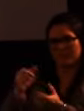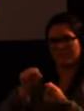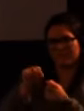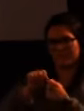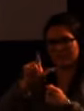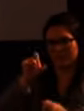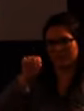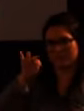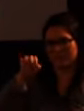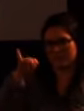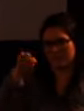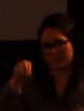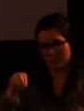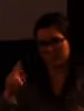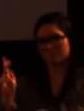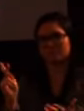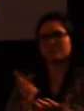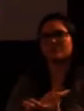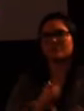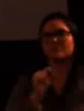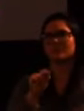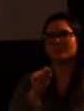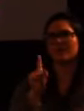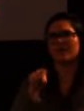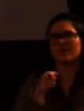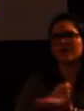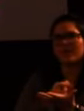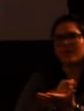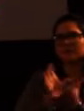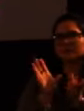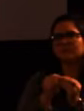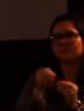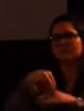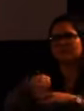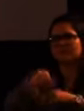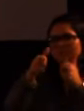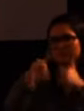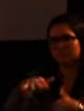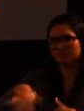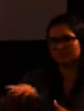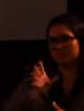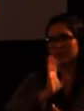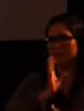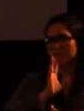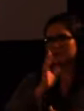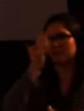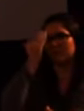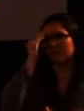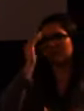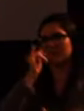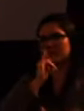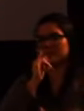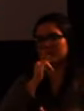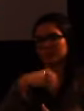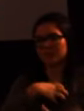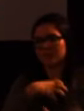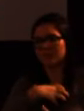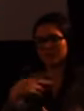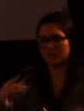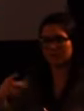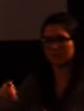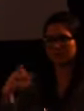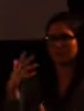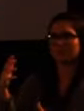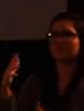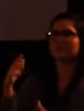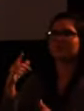loteamento. Então, o que ocorre? Basicamente, para vocês terem uma noção, esse modelo de urbanização é o que nós vemos no Minha